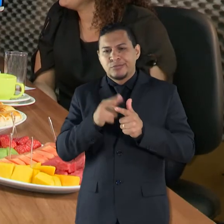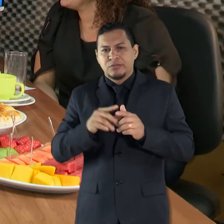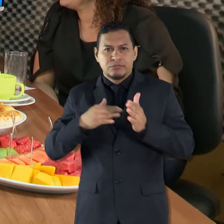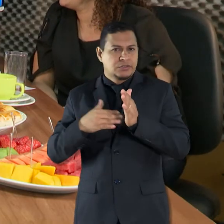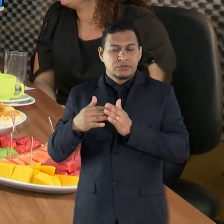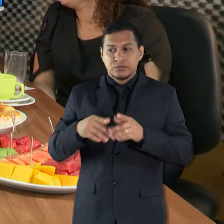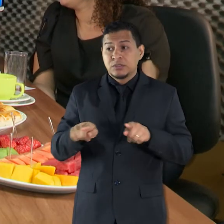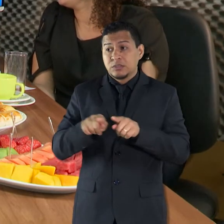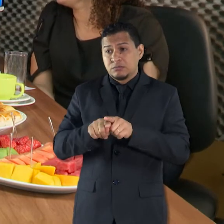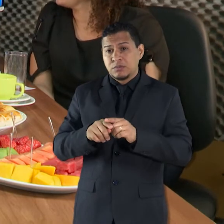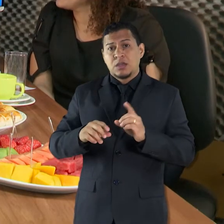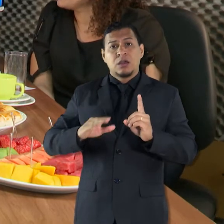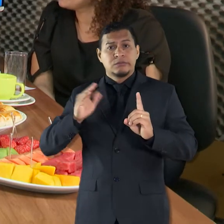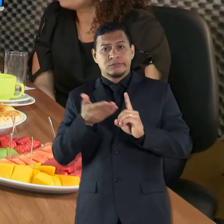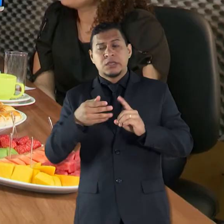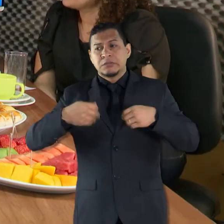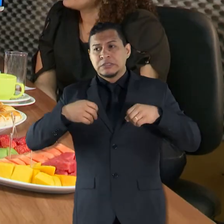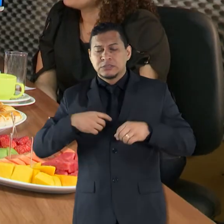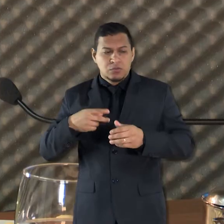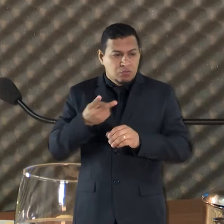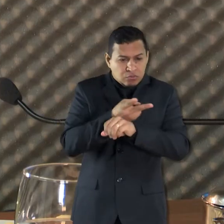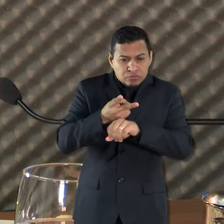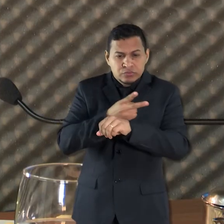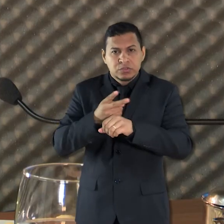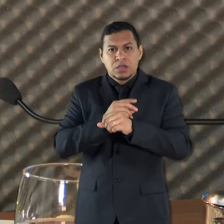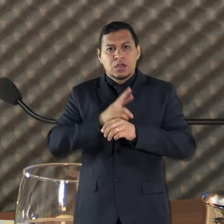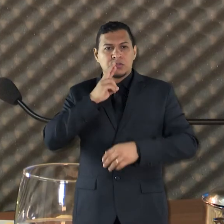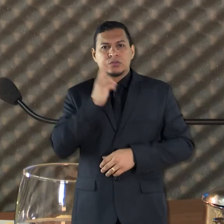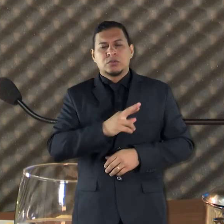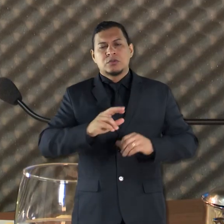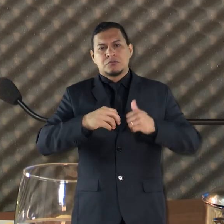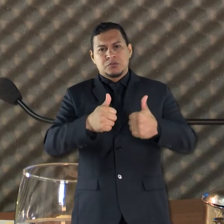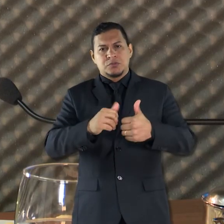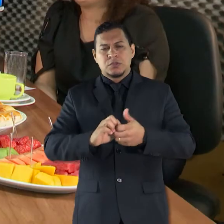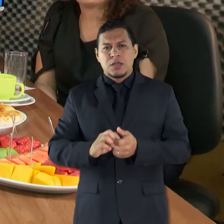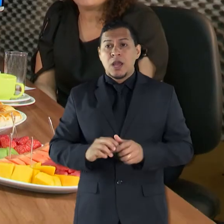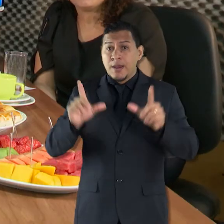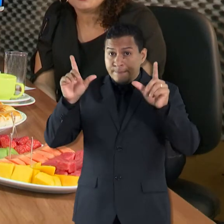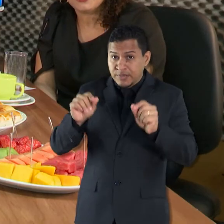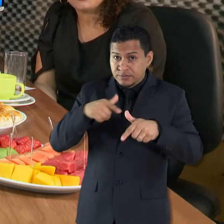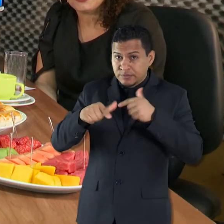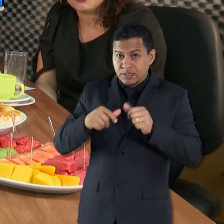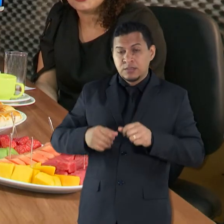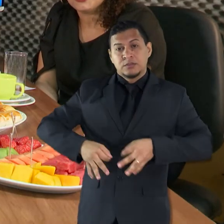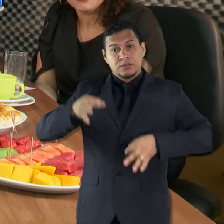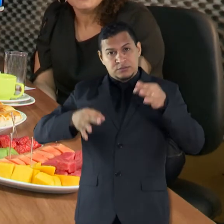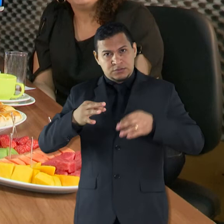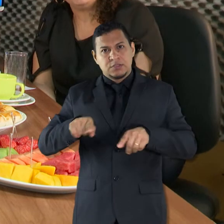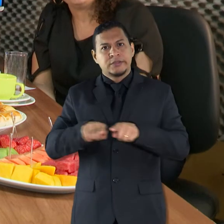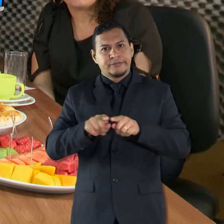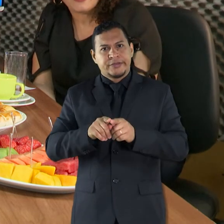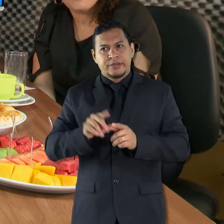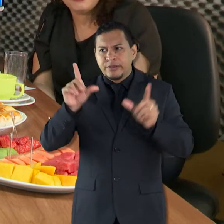mundo, né? E as partes têm que buscar amadurecimento para construir soluções. Isso. Isso, menos trabalho para o tribunal, tá, gente?